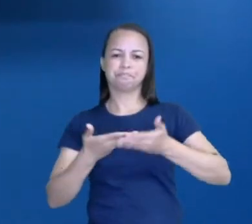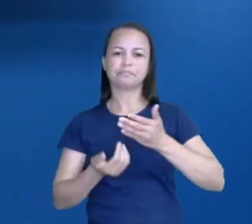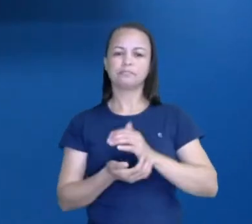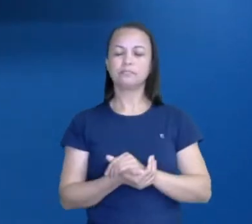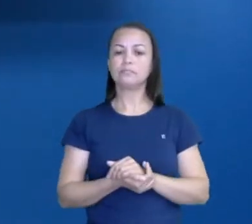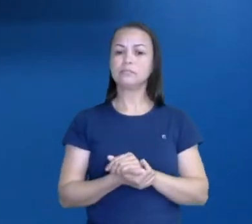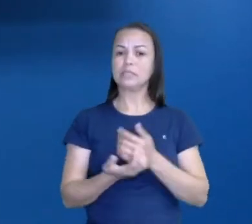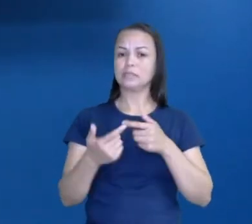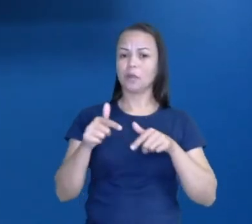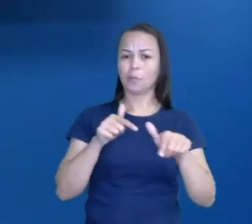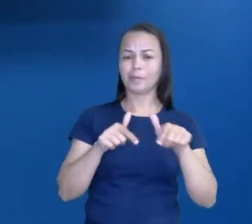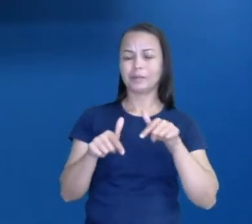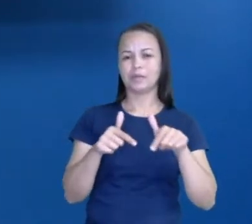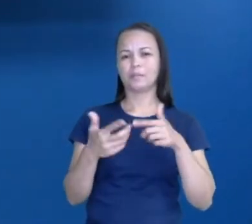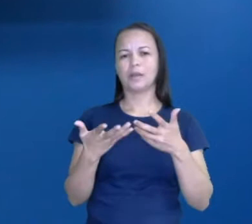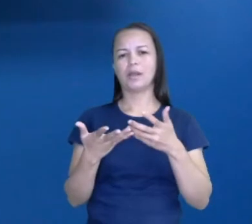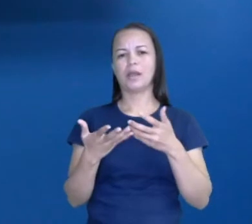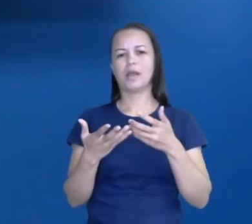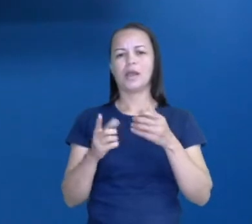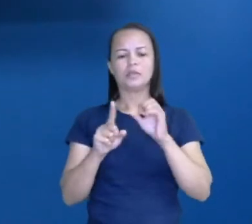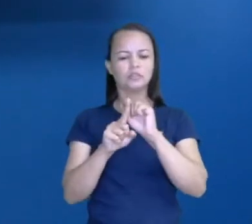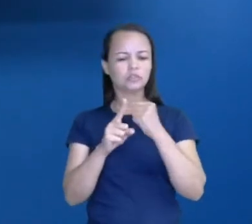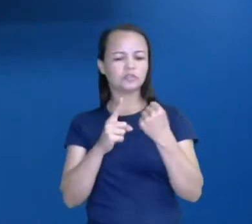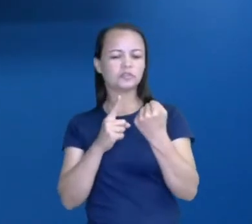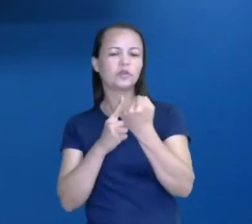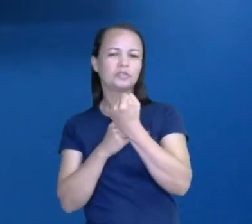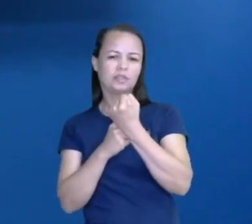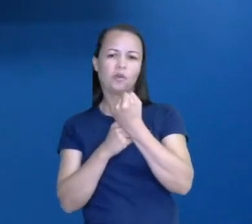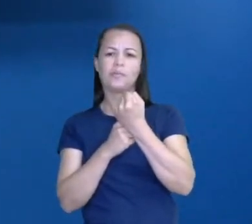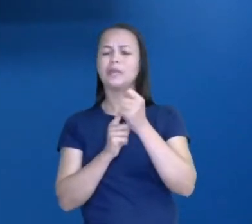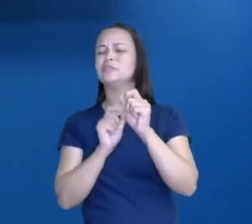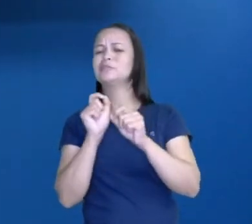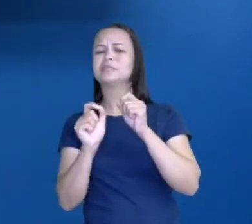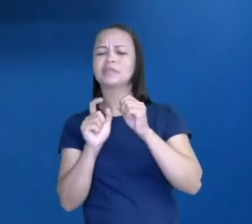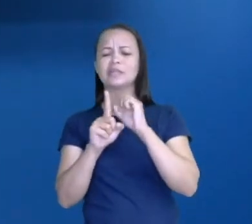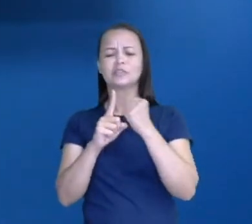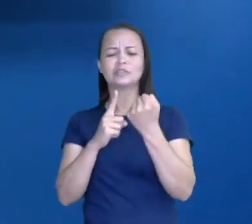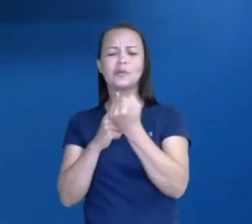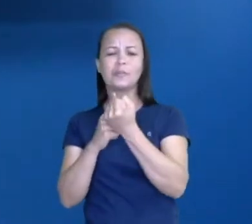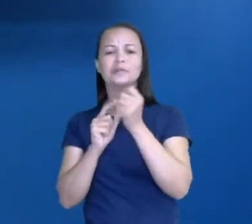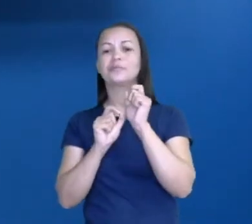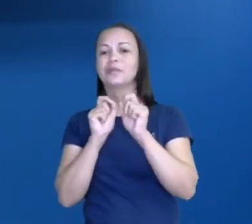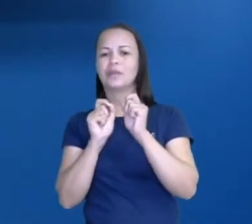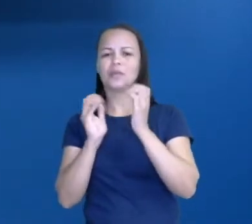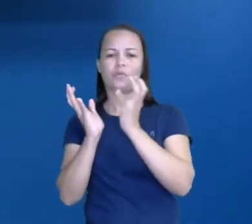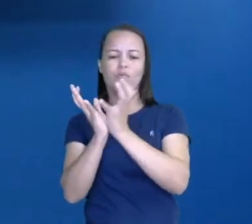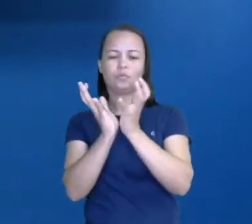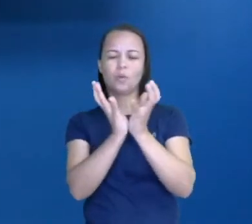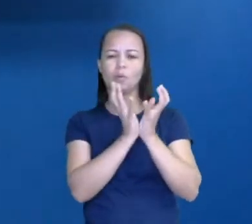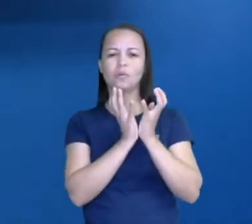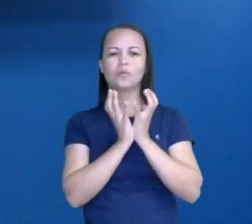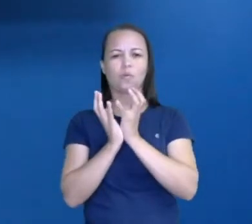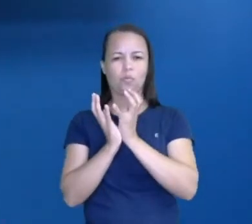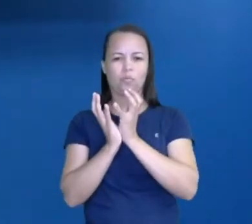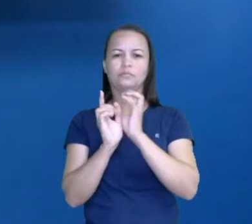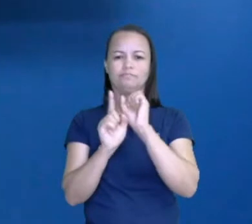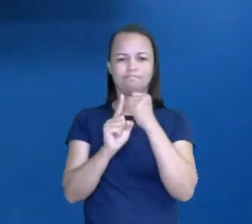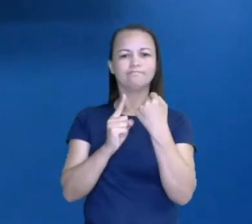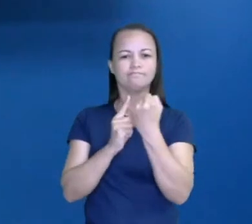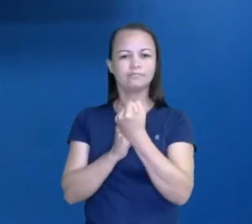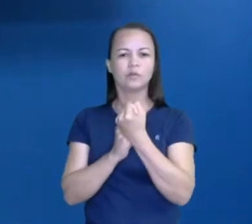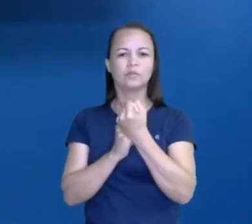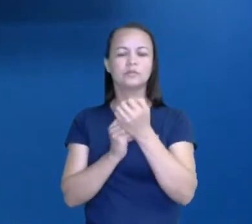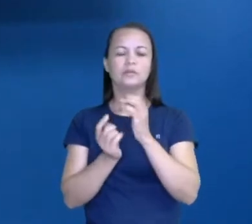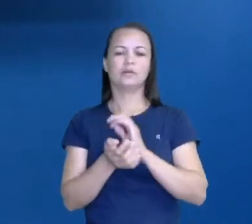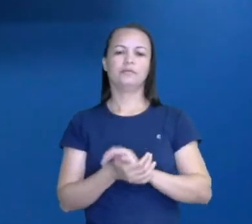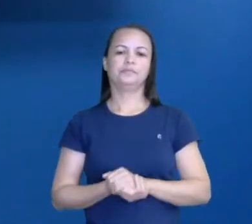A trabalhar socialmente. O que quer dizer socialmente? Entre grupos, né? Grupos próximos, no social, né?